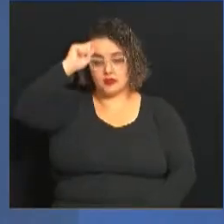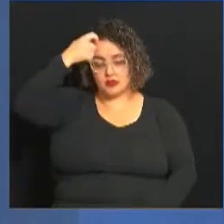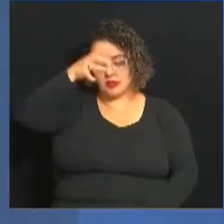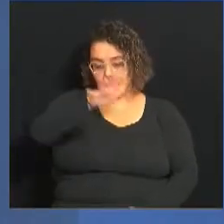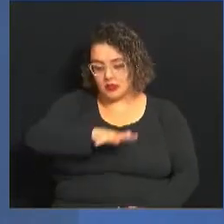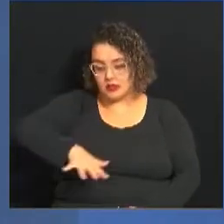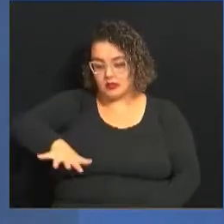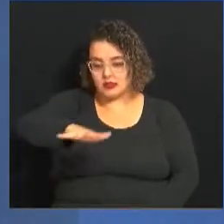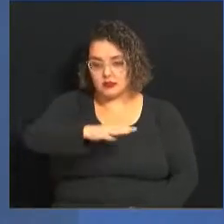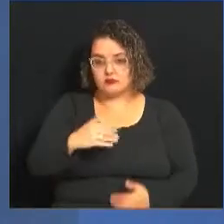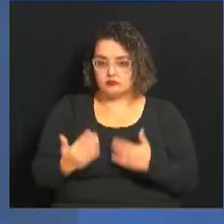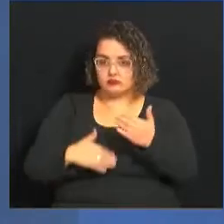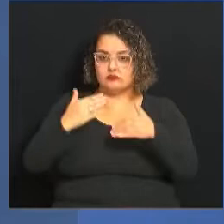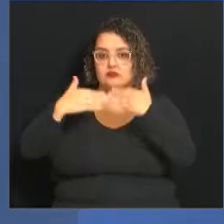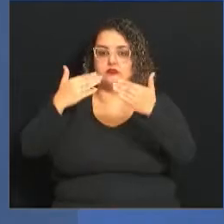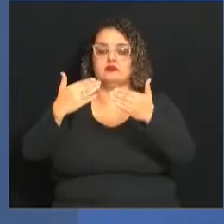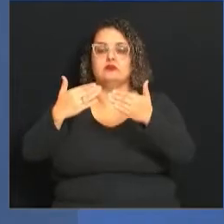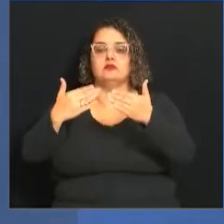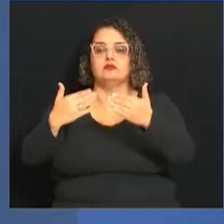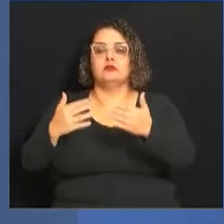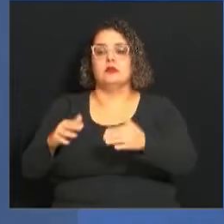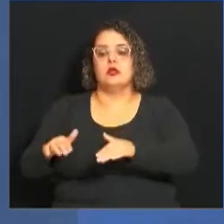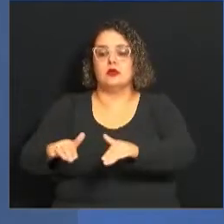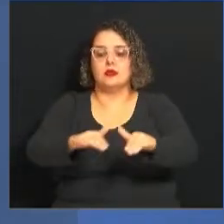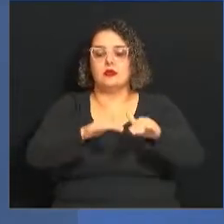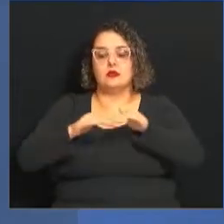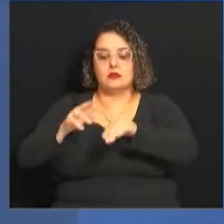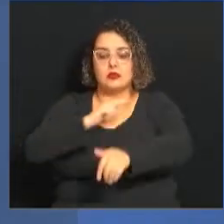e da promoção da igualdade racial em Campinas. A